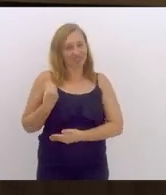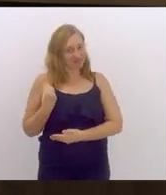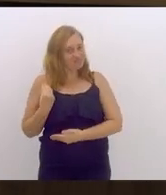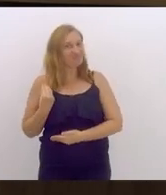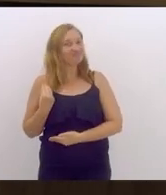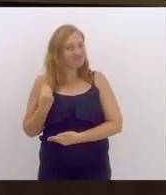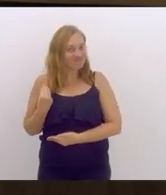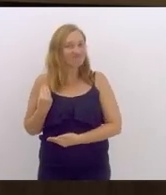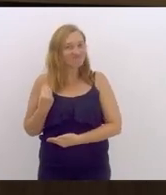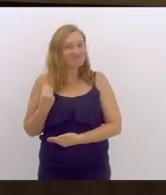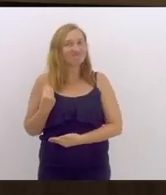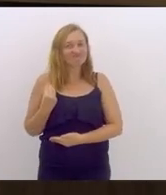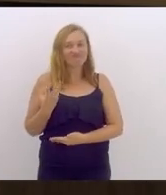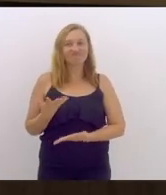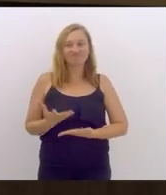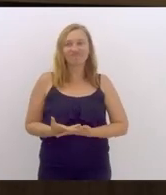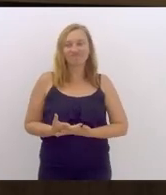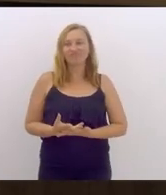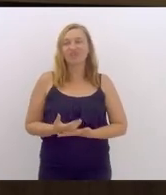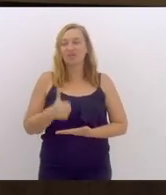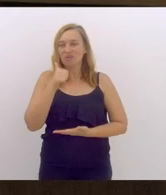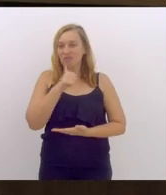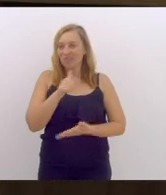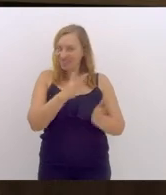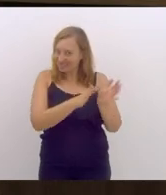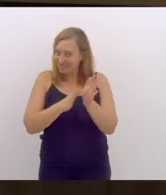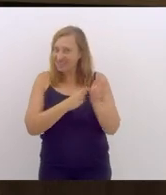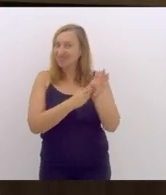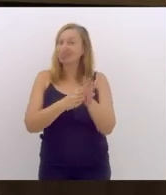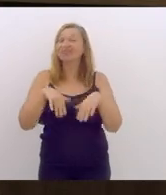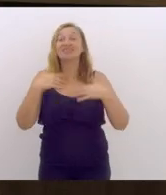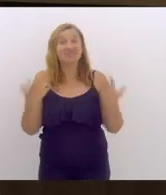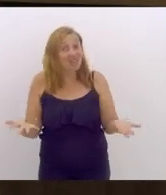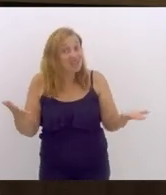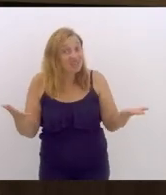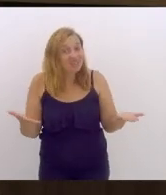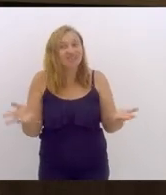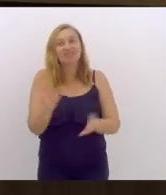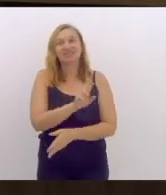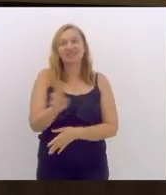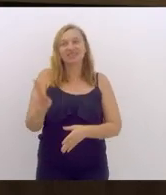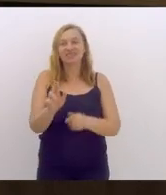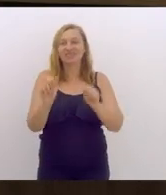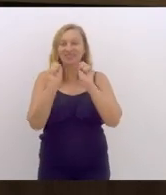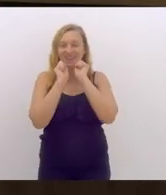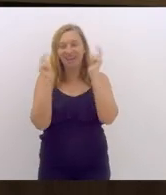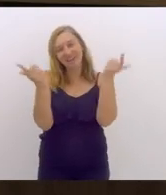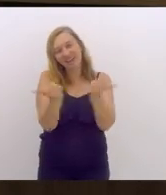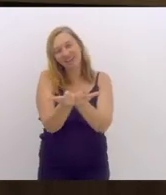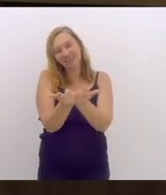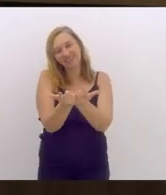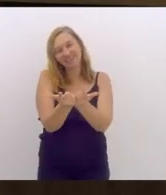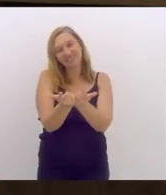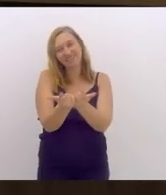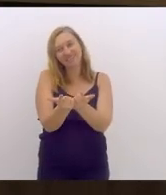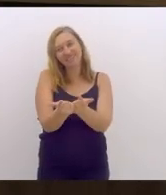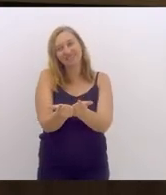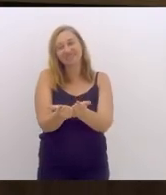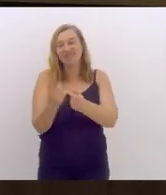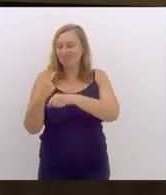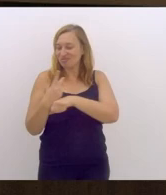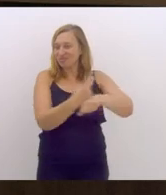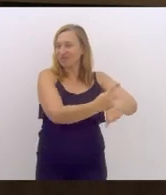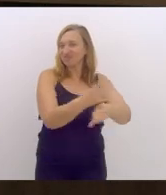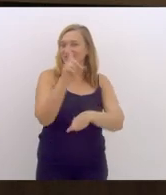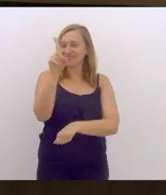própria sobrevivência enquanto uma mulher sambista então em nome da Assembleia Legislativa em nome do prêmio